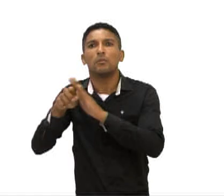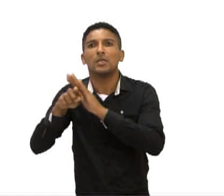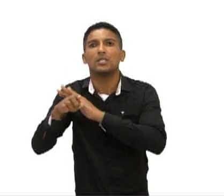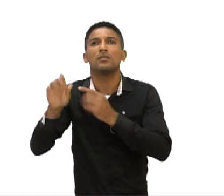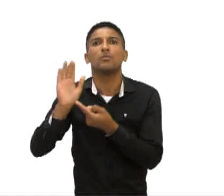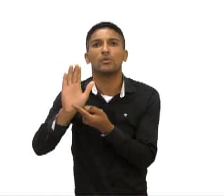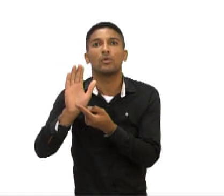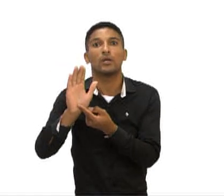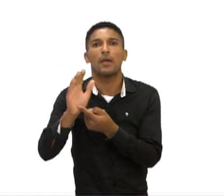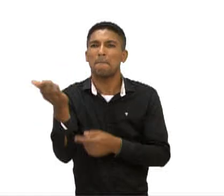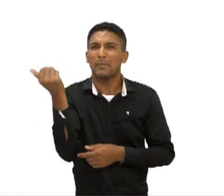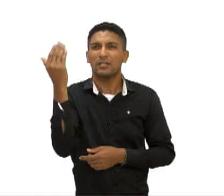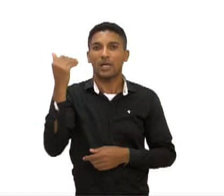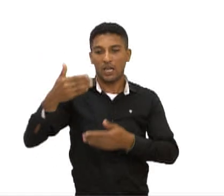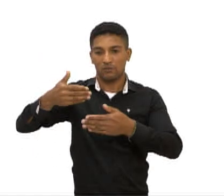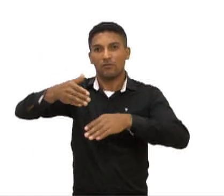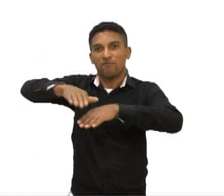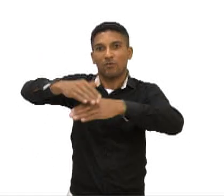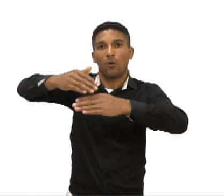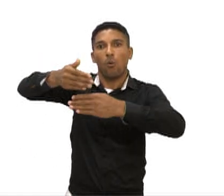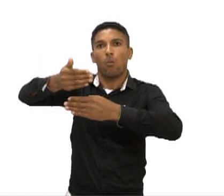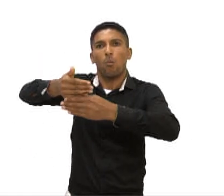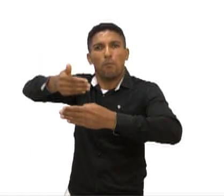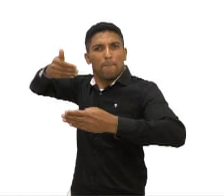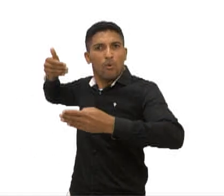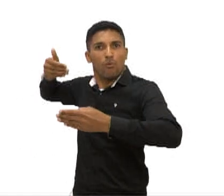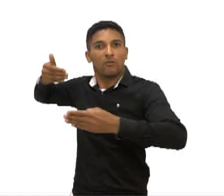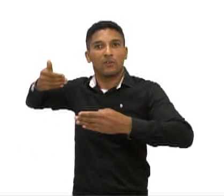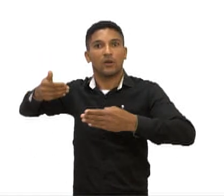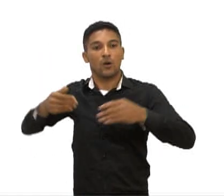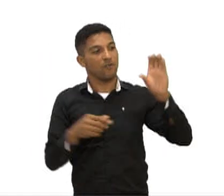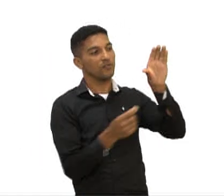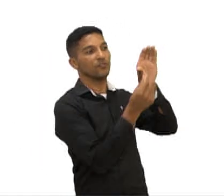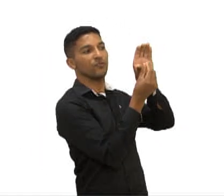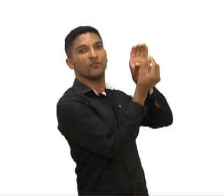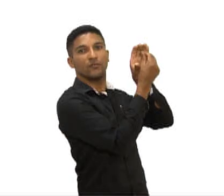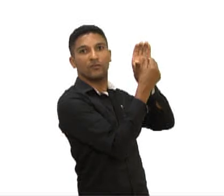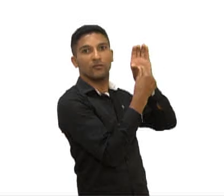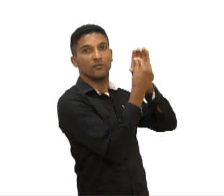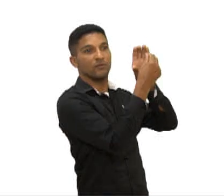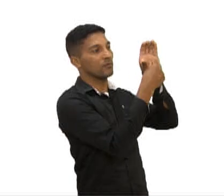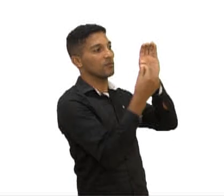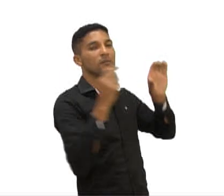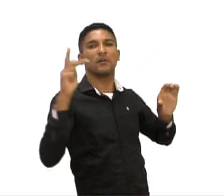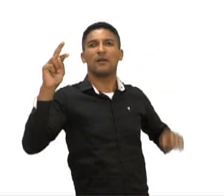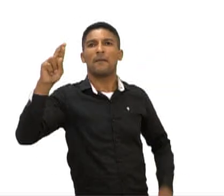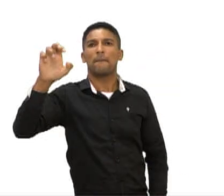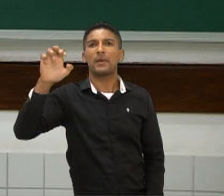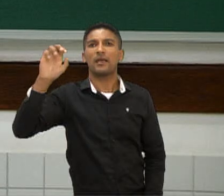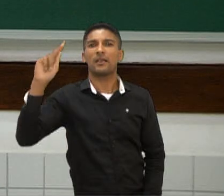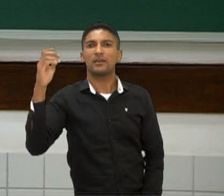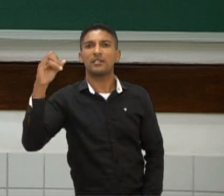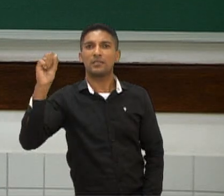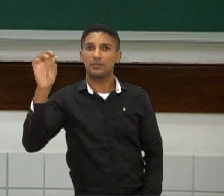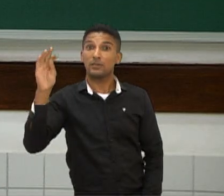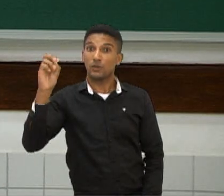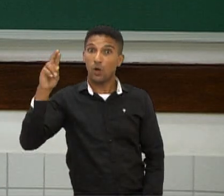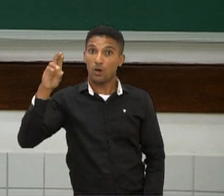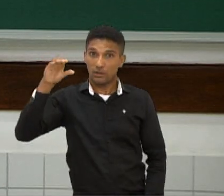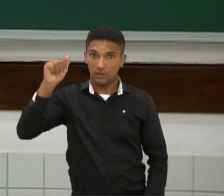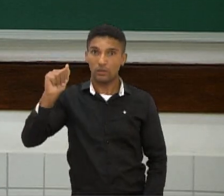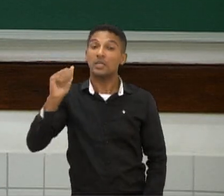dançavam em roda, imitavam animais, ensinavam lutas, cenas de caça e de